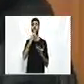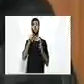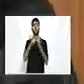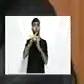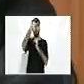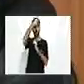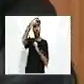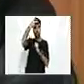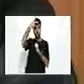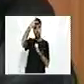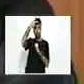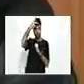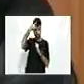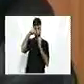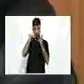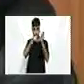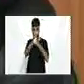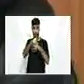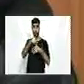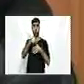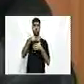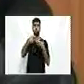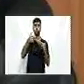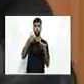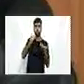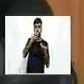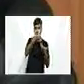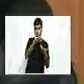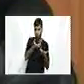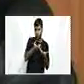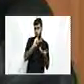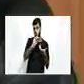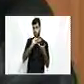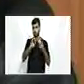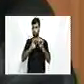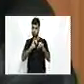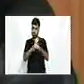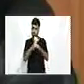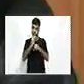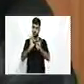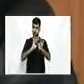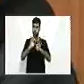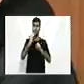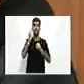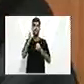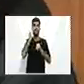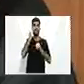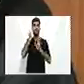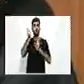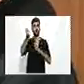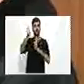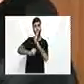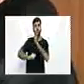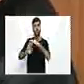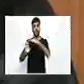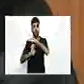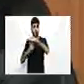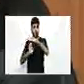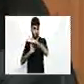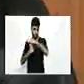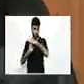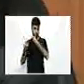município tem algum interesse ou está em andamento a terceirização da limpeza pública